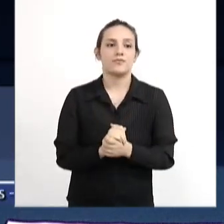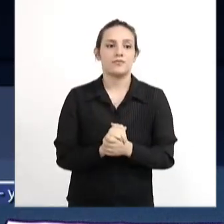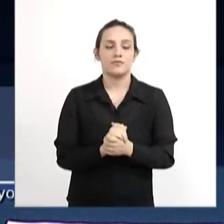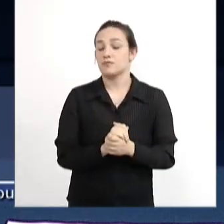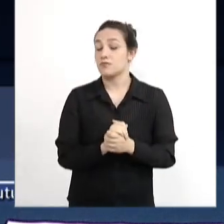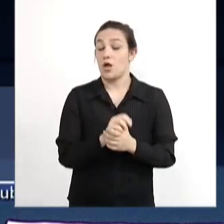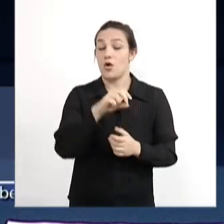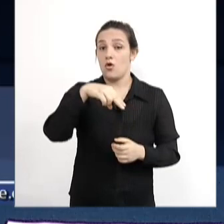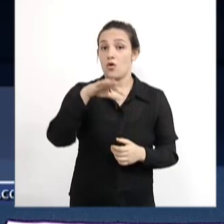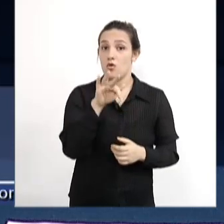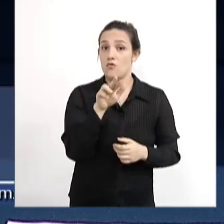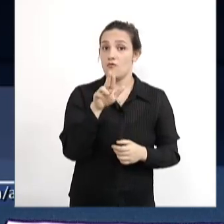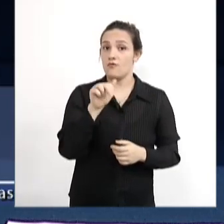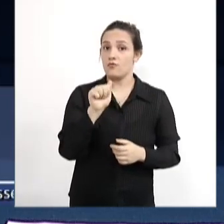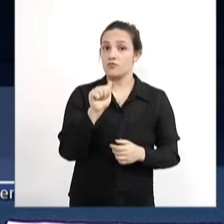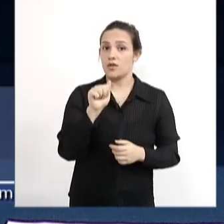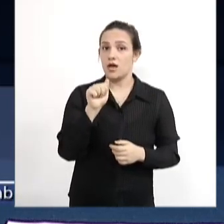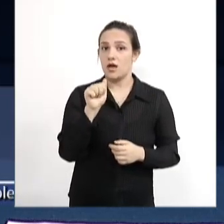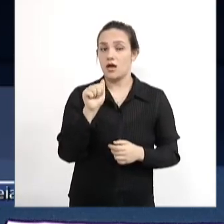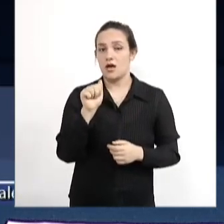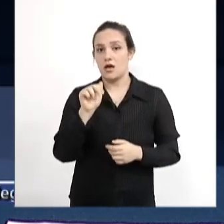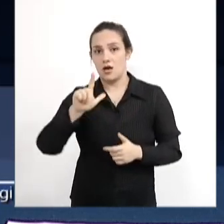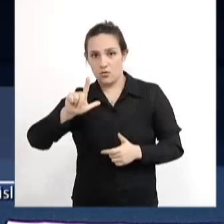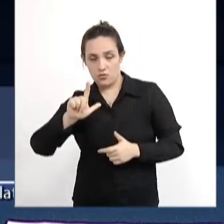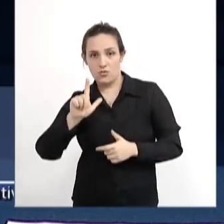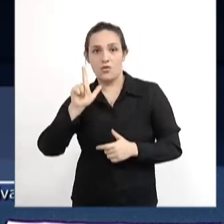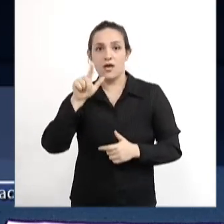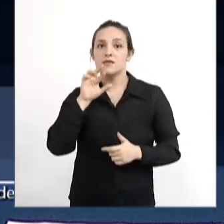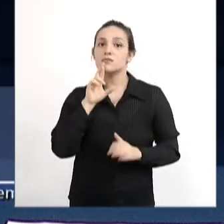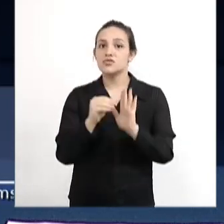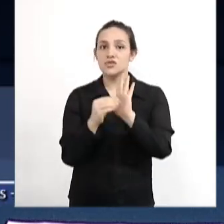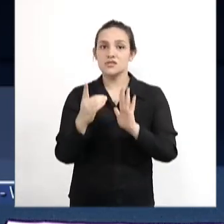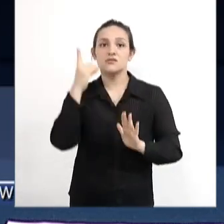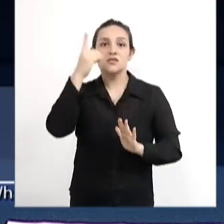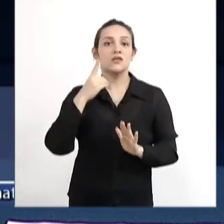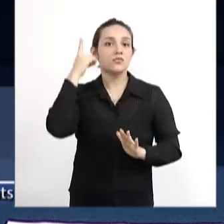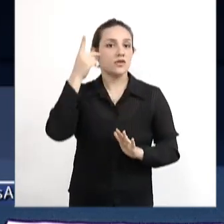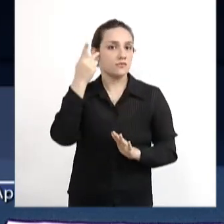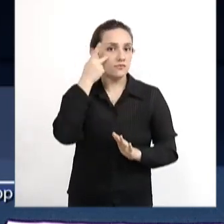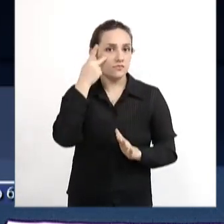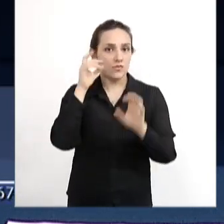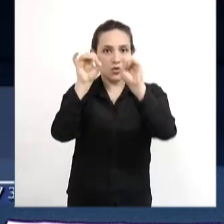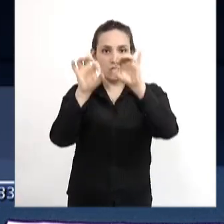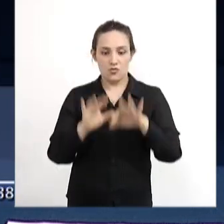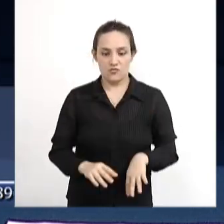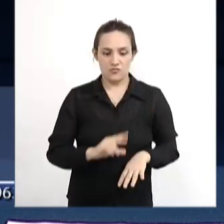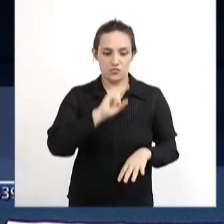FUNAU, respondendo à indicação do deputado Pedro Kemp. Ofício